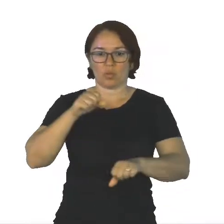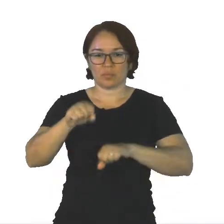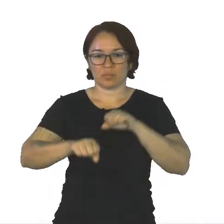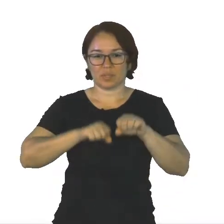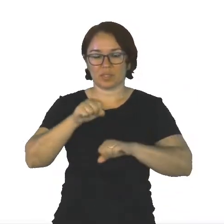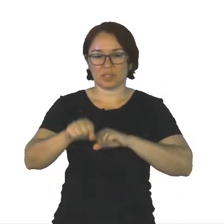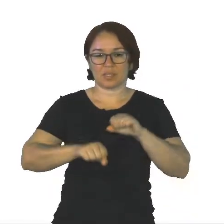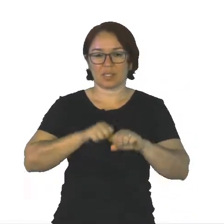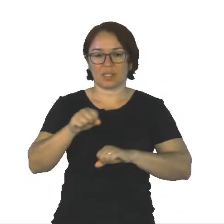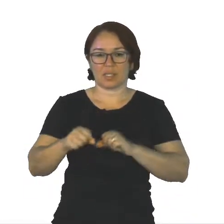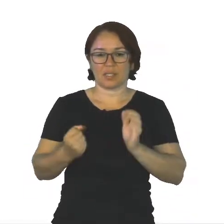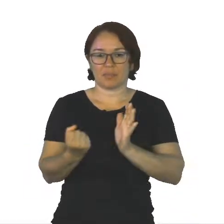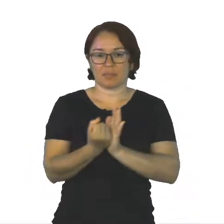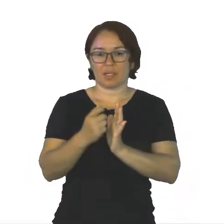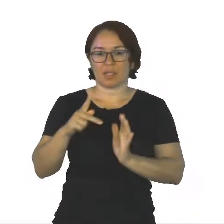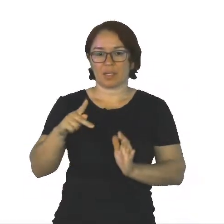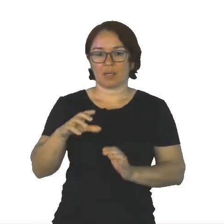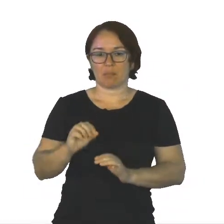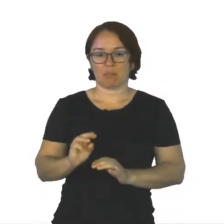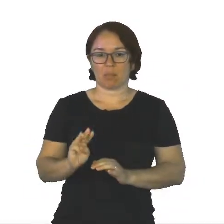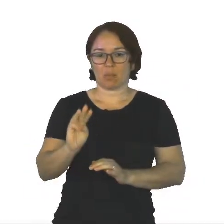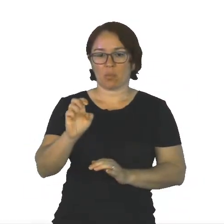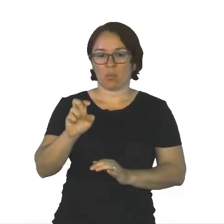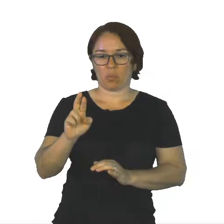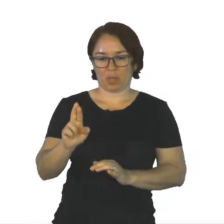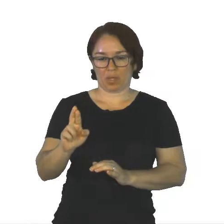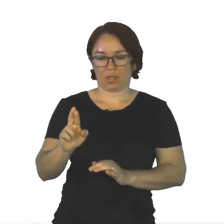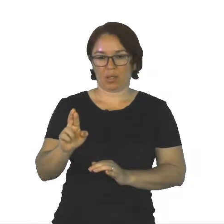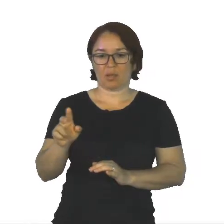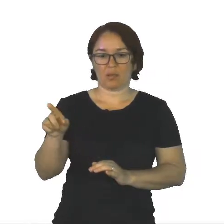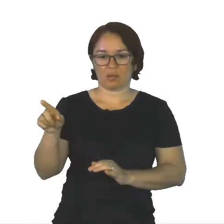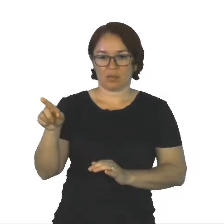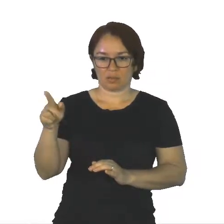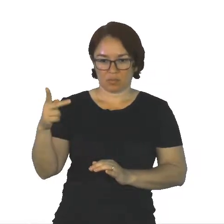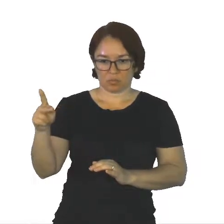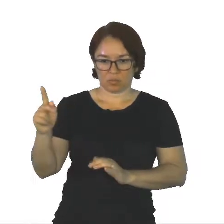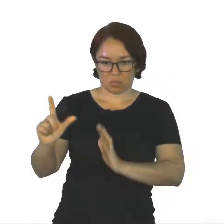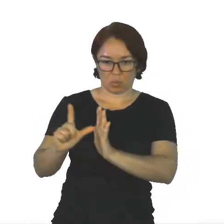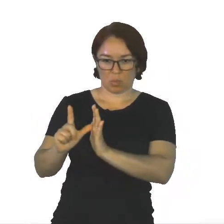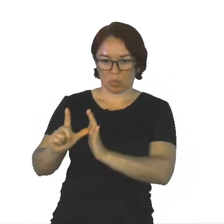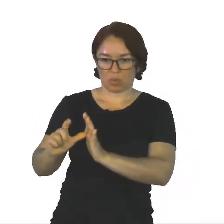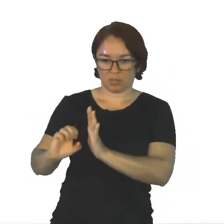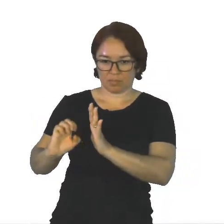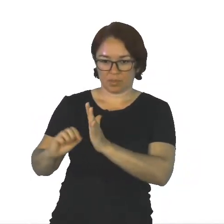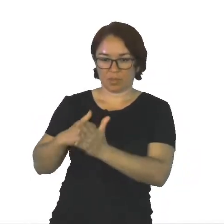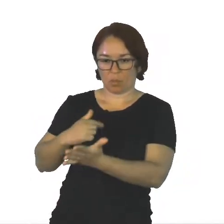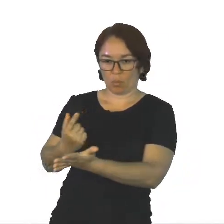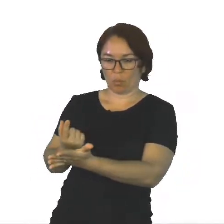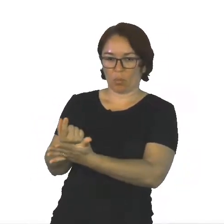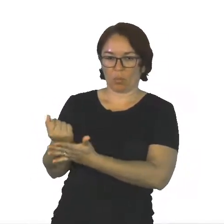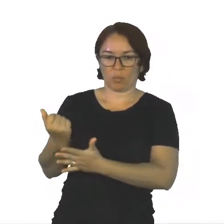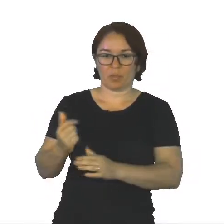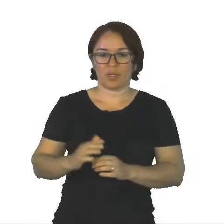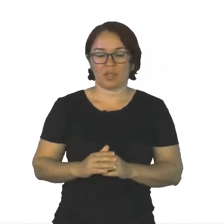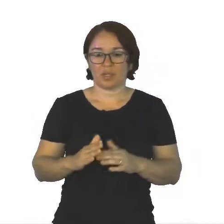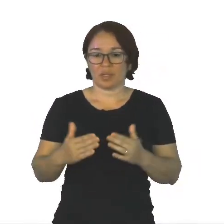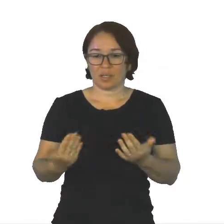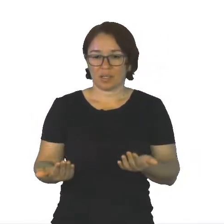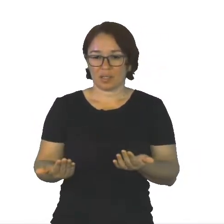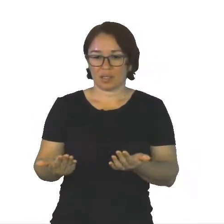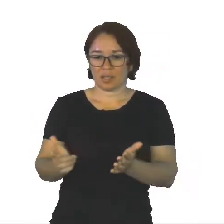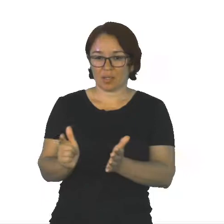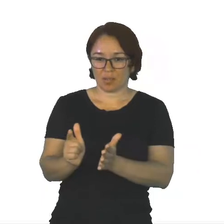Bike via site desta empresa. De acordo com os termos da referida compra, o produto